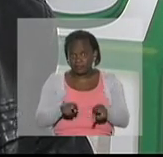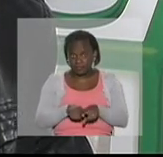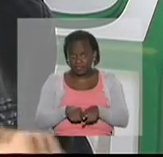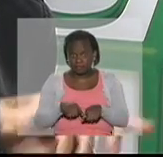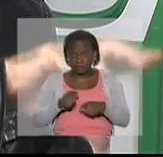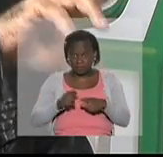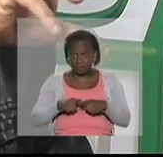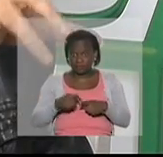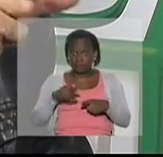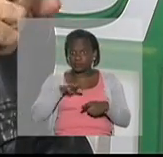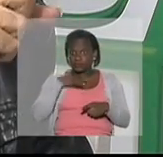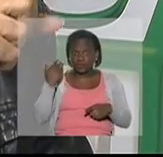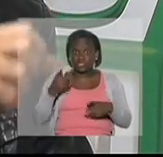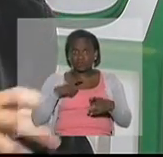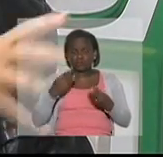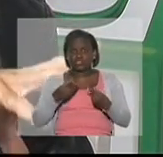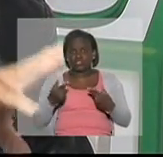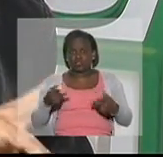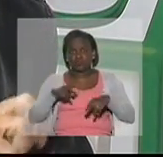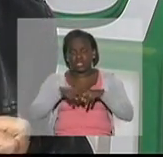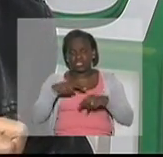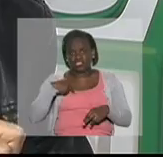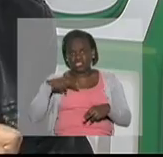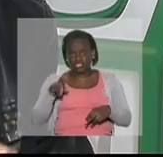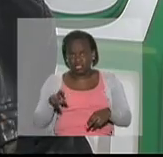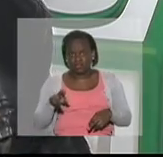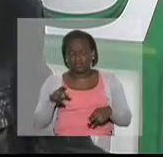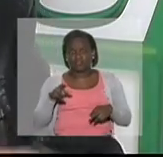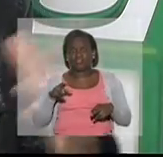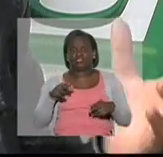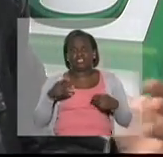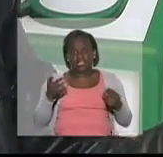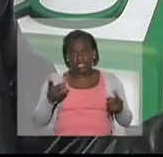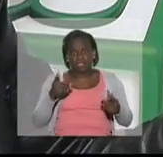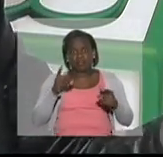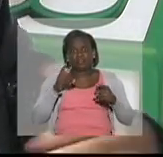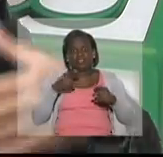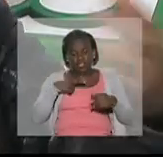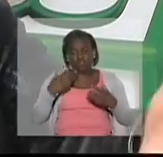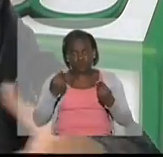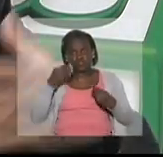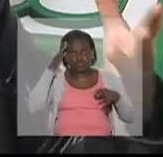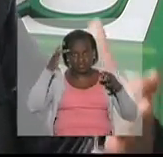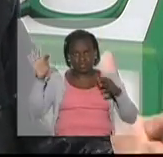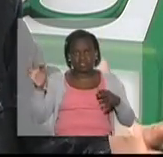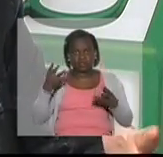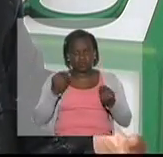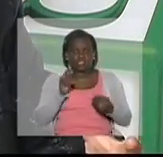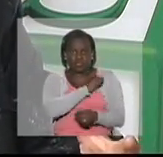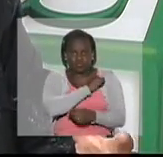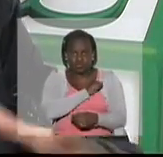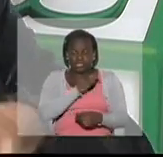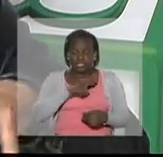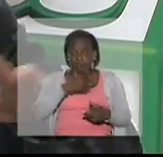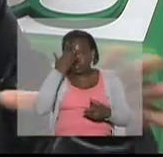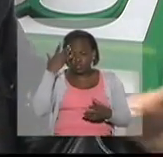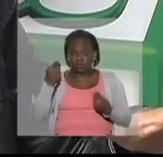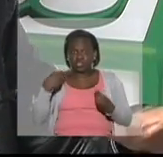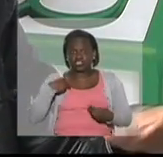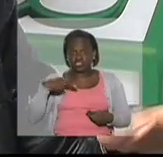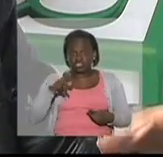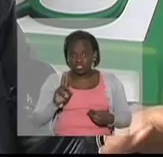também, porque a gente mistificou demais a morte em função das religiões. E isso é uma questão que eu filosofo muito com os meus alunos, né? Tem